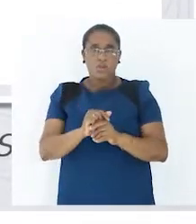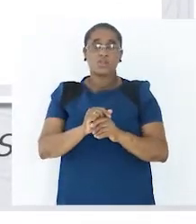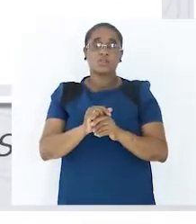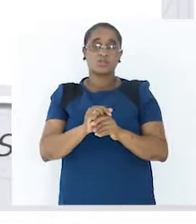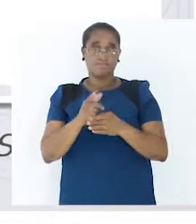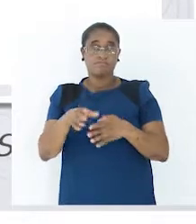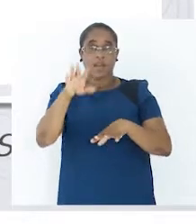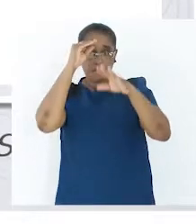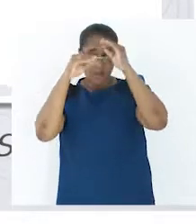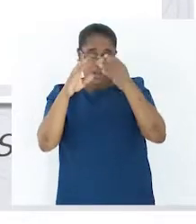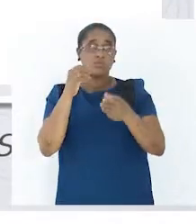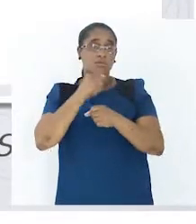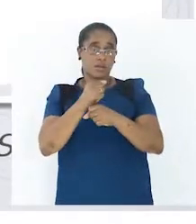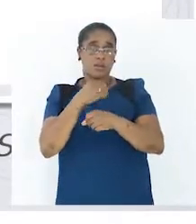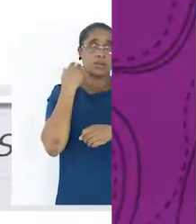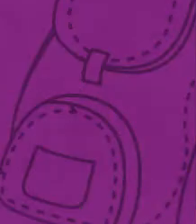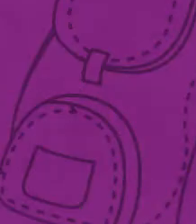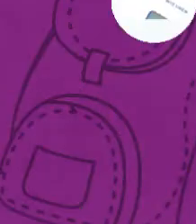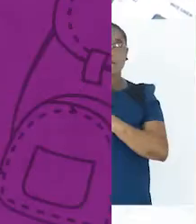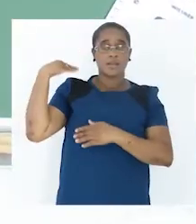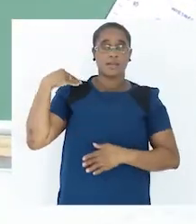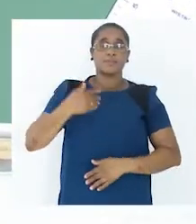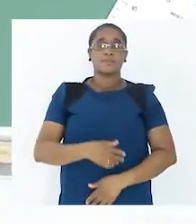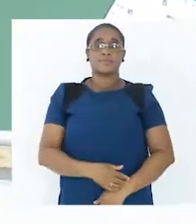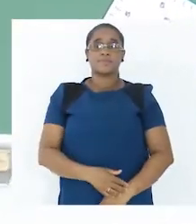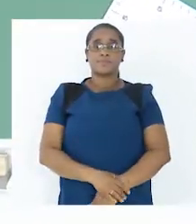na aula passada.